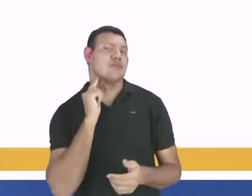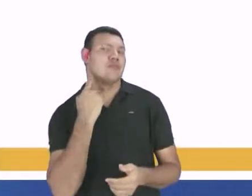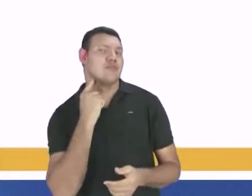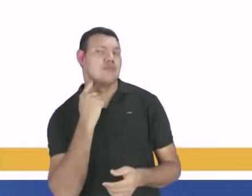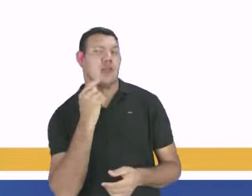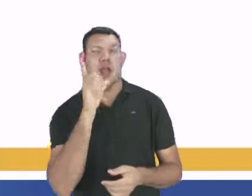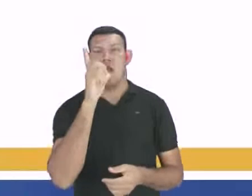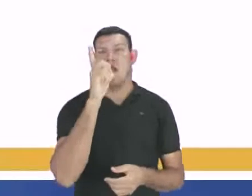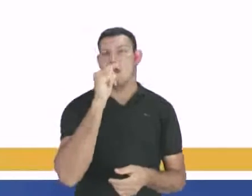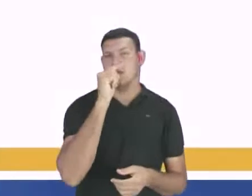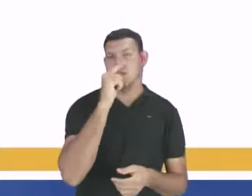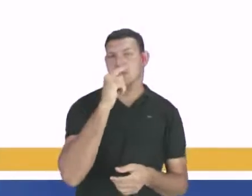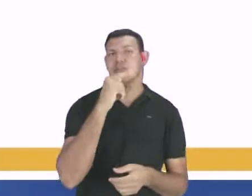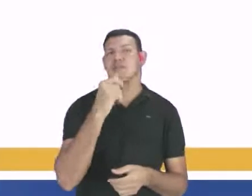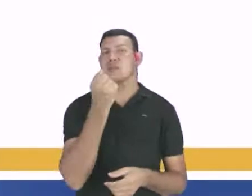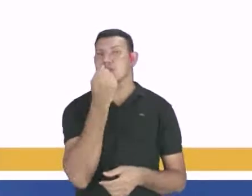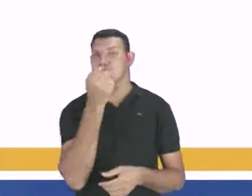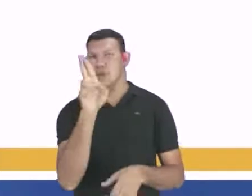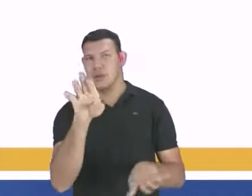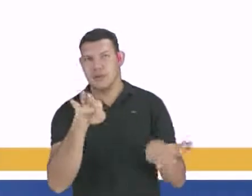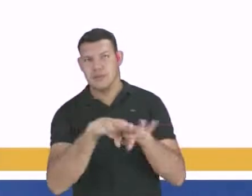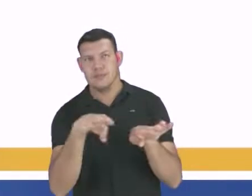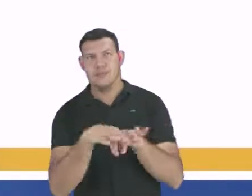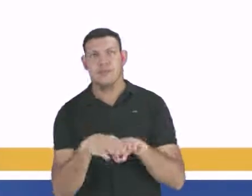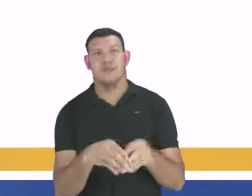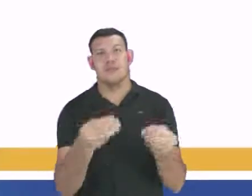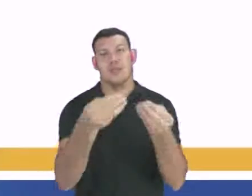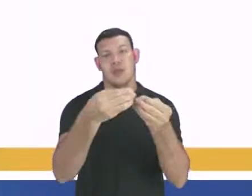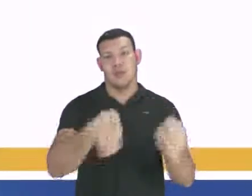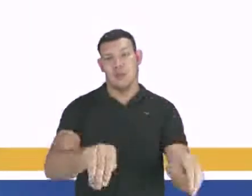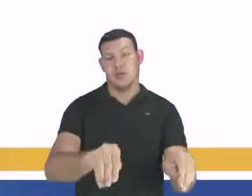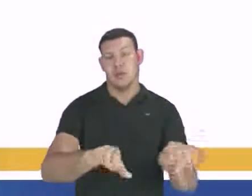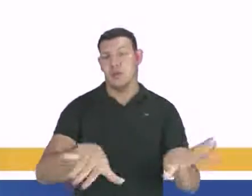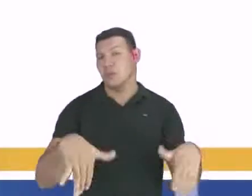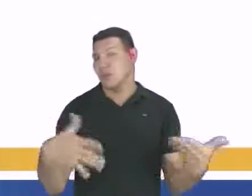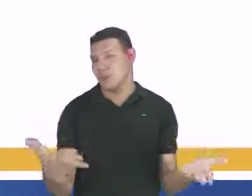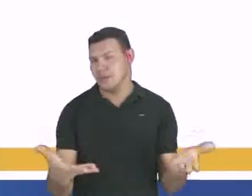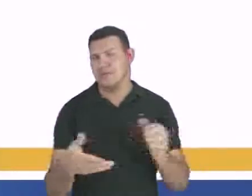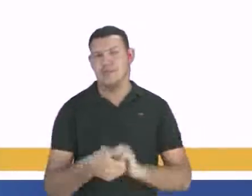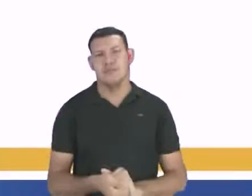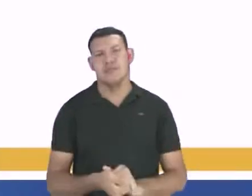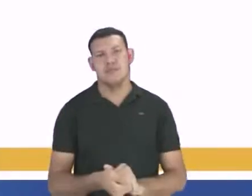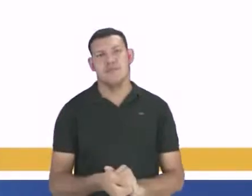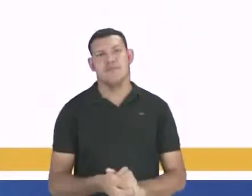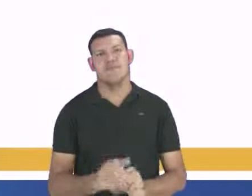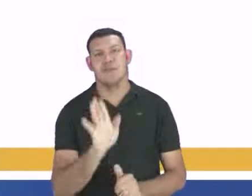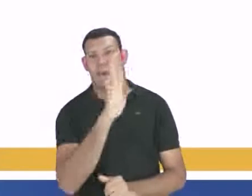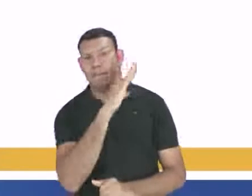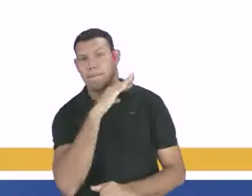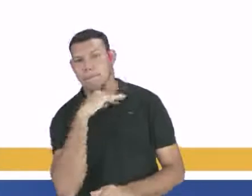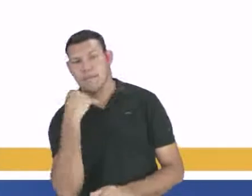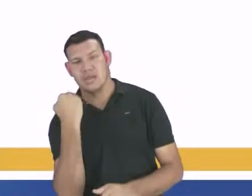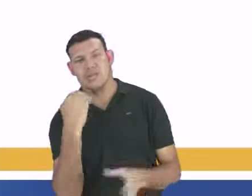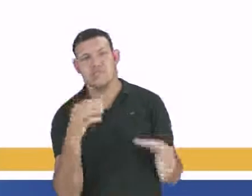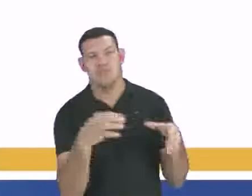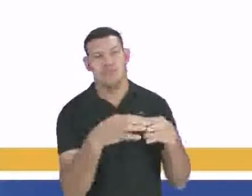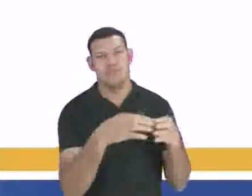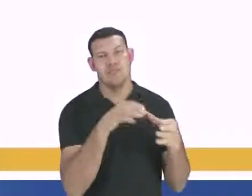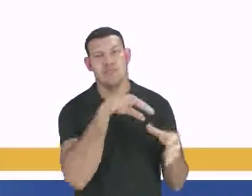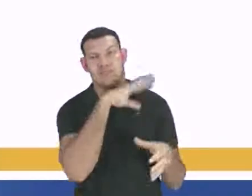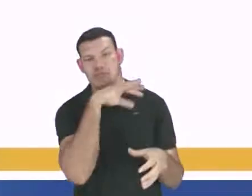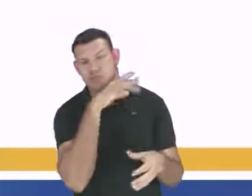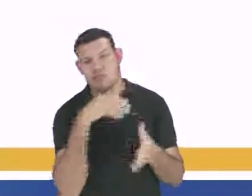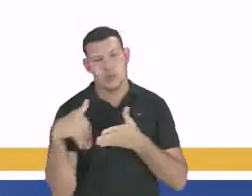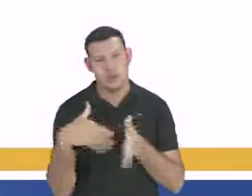comigo. Quais são as consequências, né, desses dois problemas ambientais? Nós temos mortes de espécies animais e vegetais nos